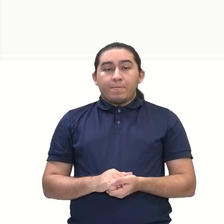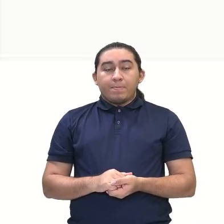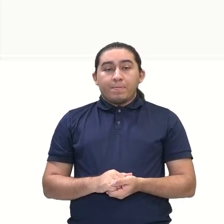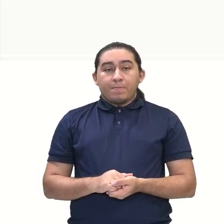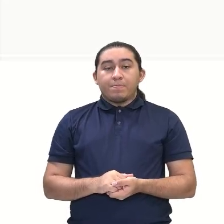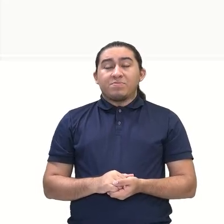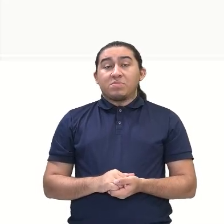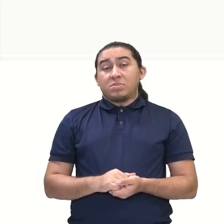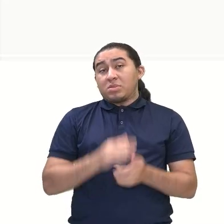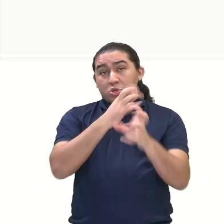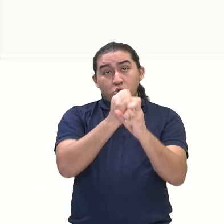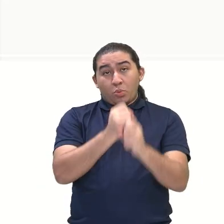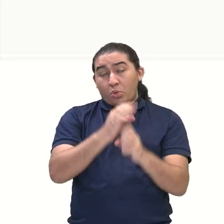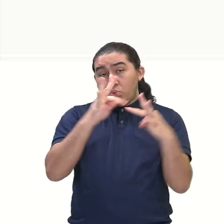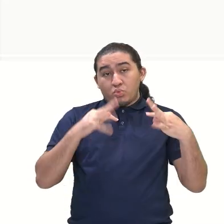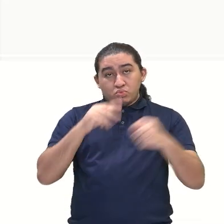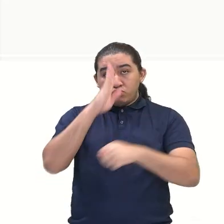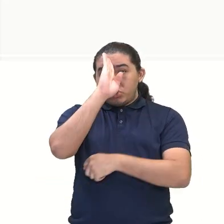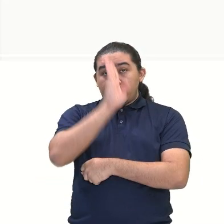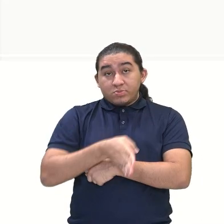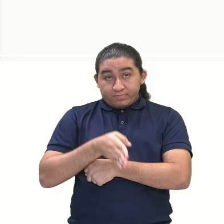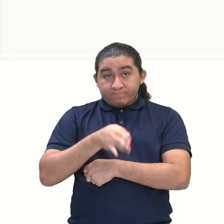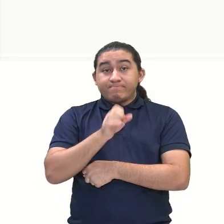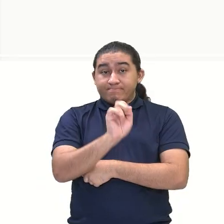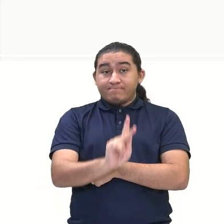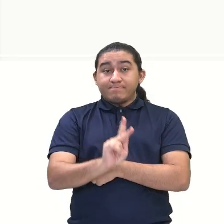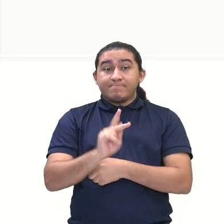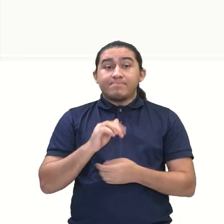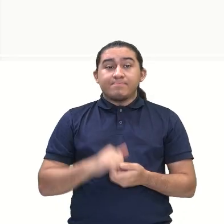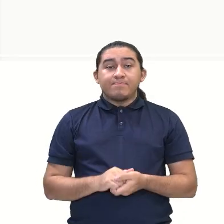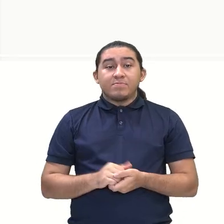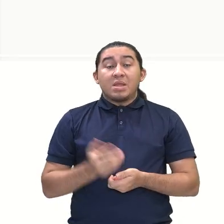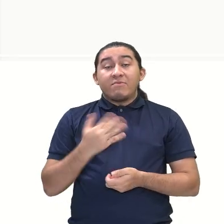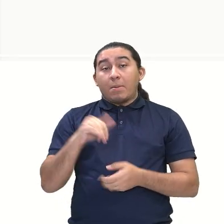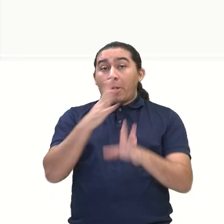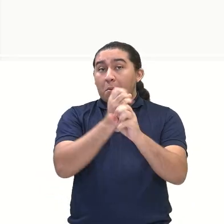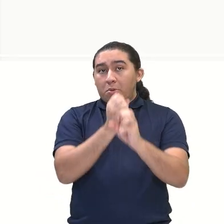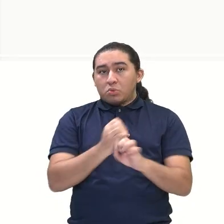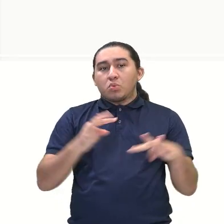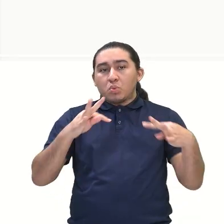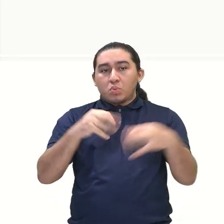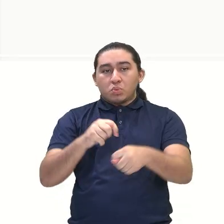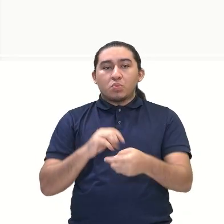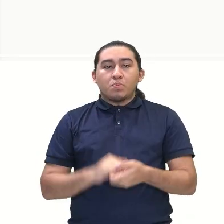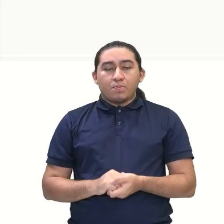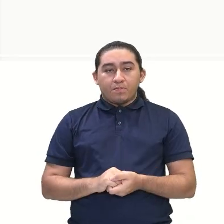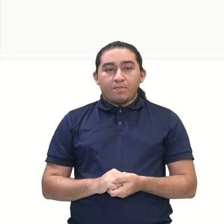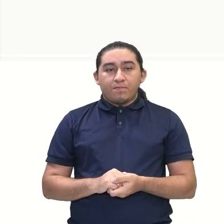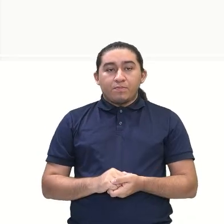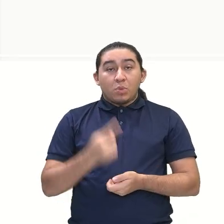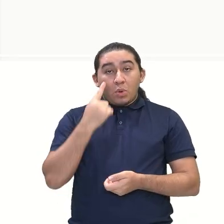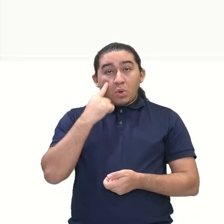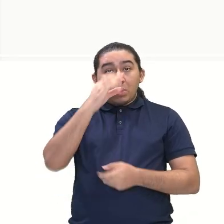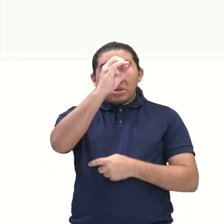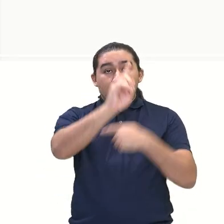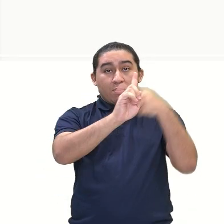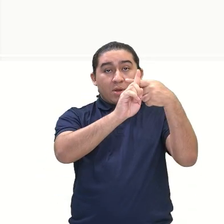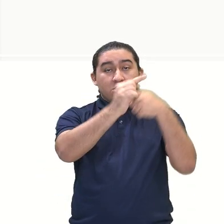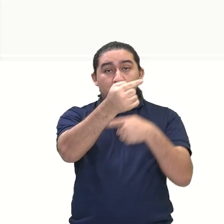E aí eu vou somar tudo isso. Beleza? Vamos somar aqui todo mundo. Ó, 0 mais